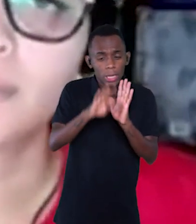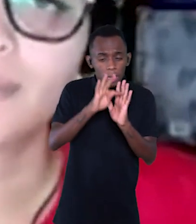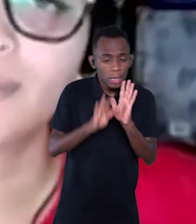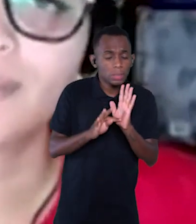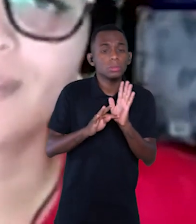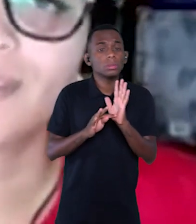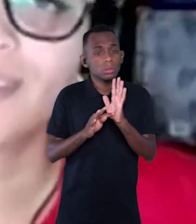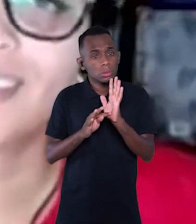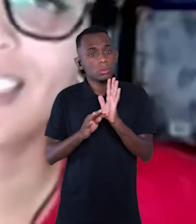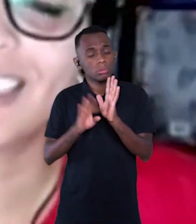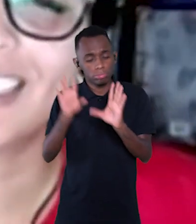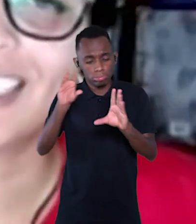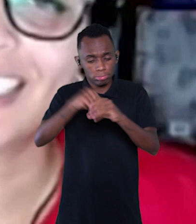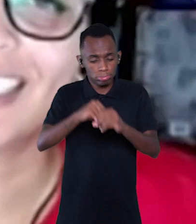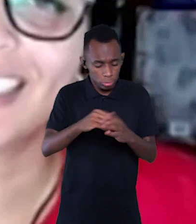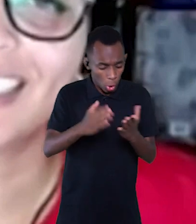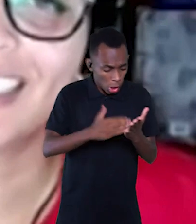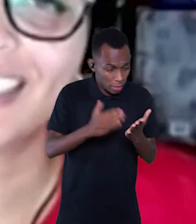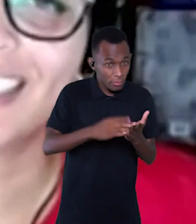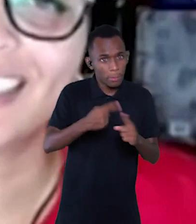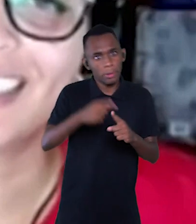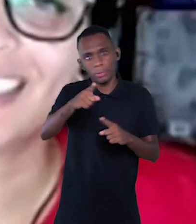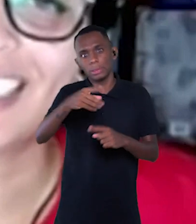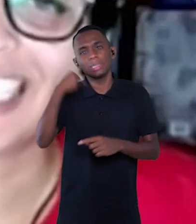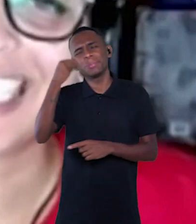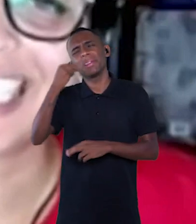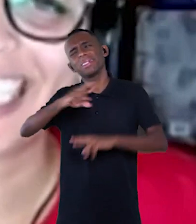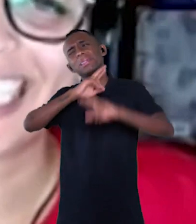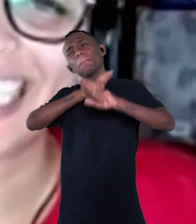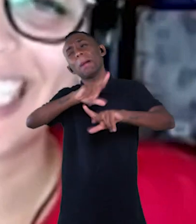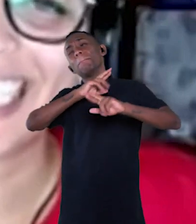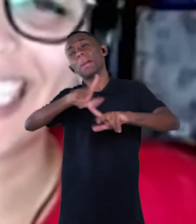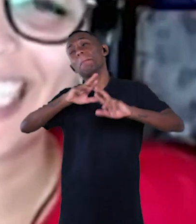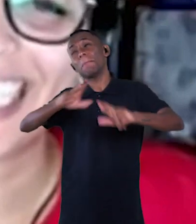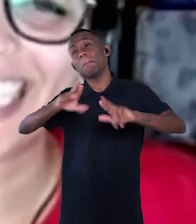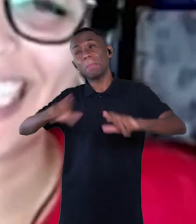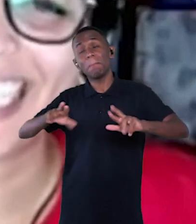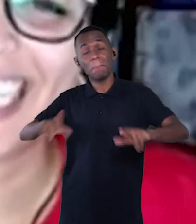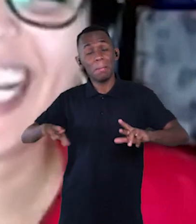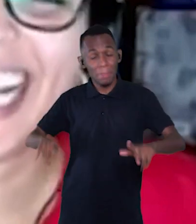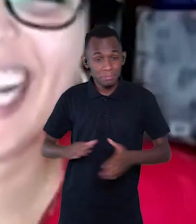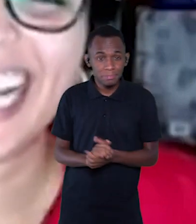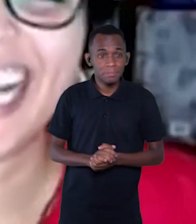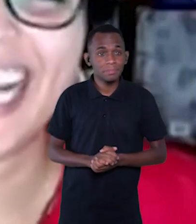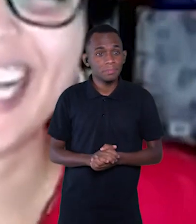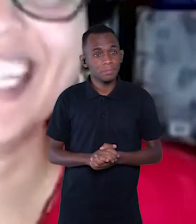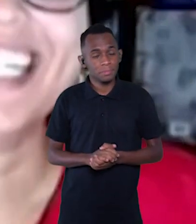o livro, né, já que você tem aí milhões de histórias, às vezes você mesmo confunde, nem sei se essa história está no livro.